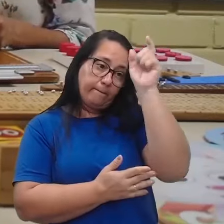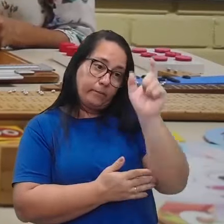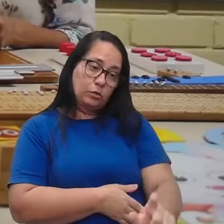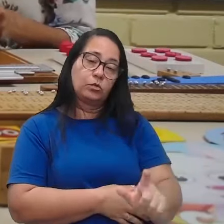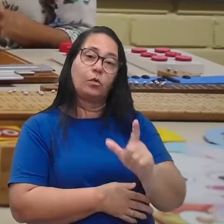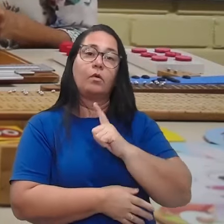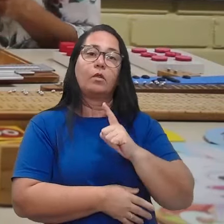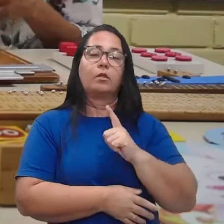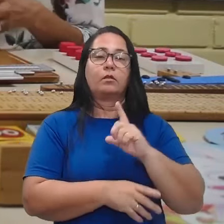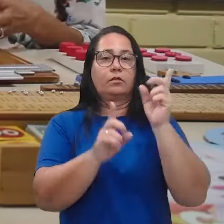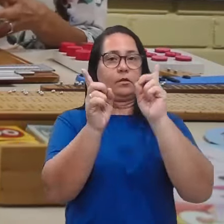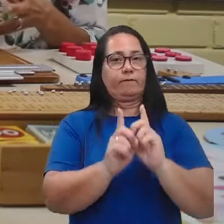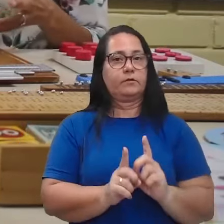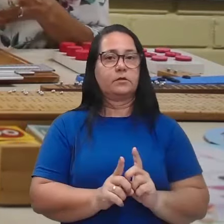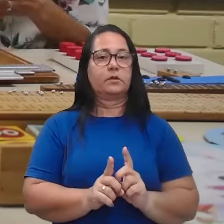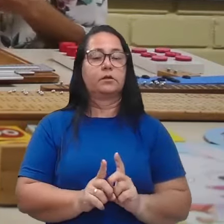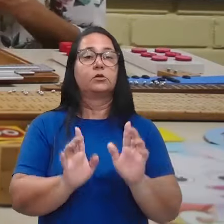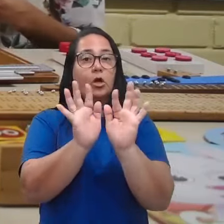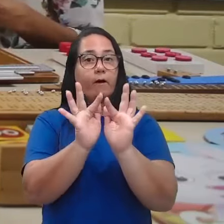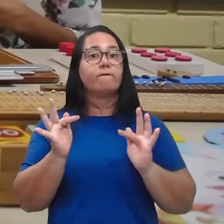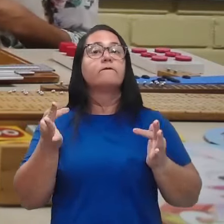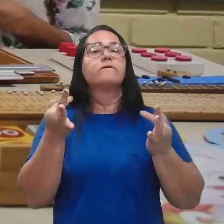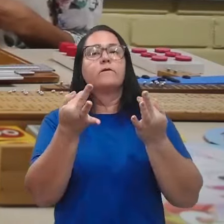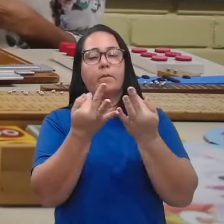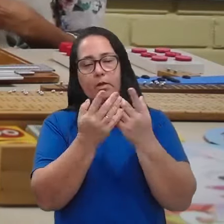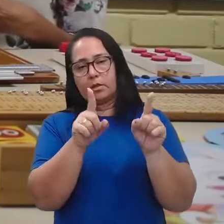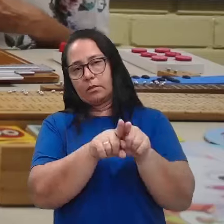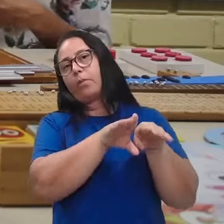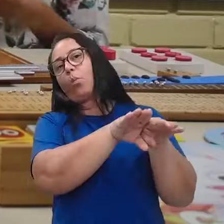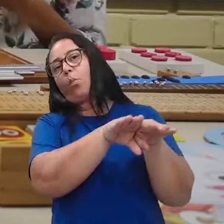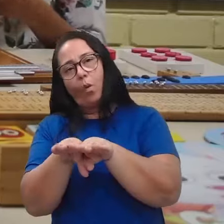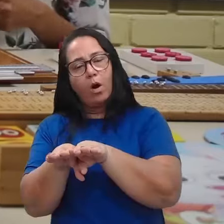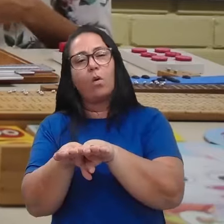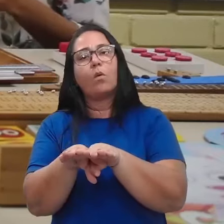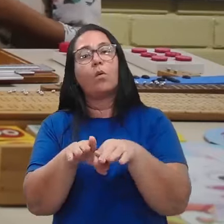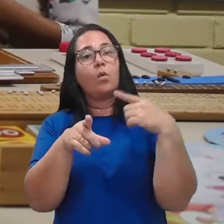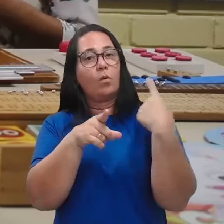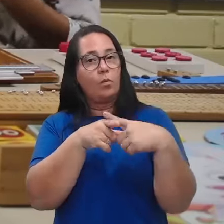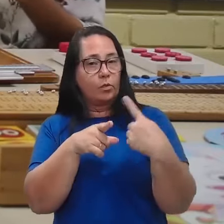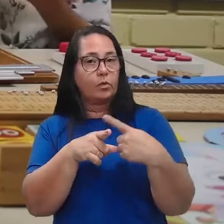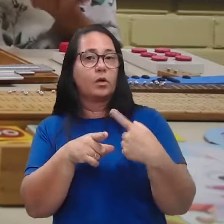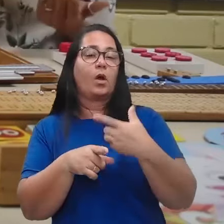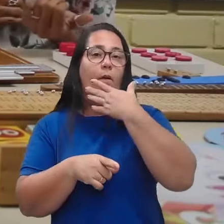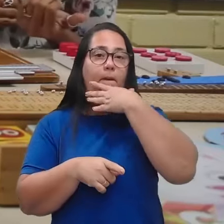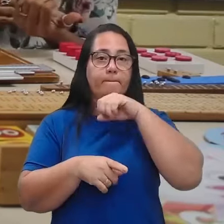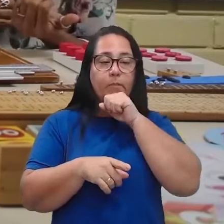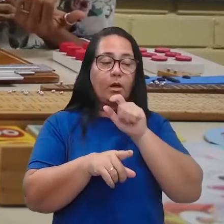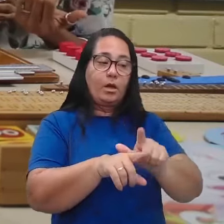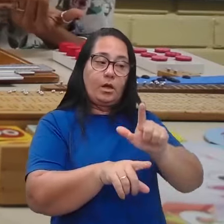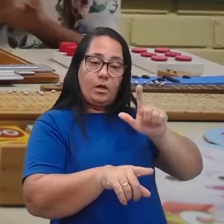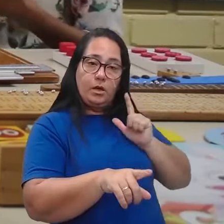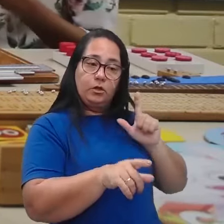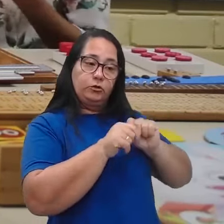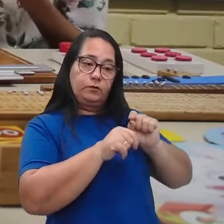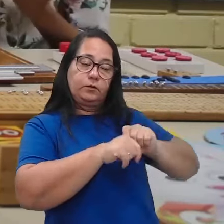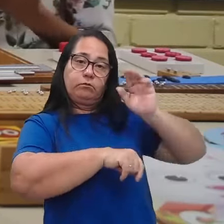deficiente. Não, a família em toda fica deficiente, porque eu tenho meu pai que antes fazia aquilo,